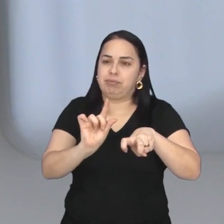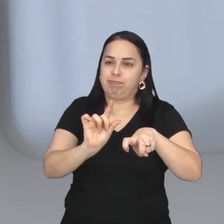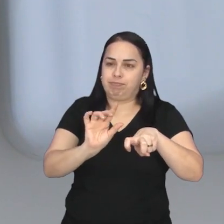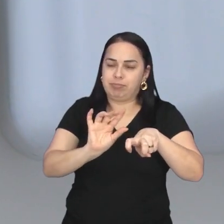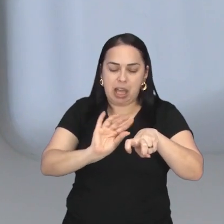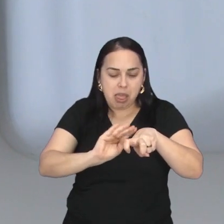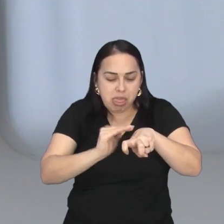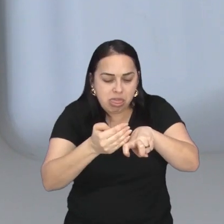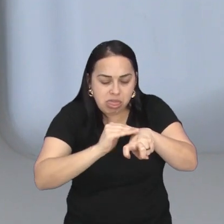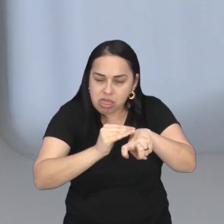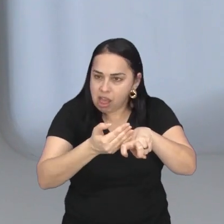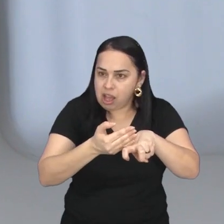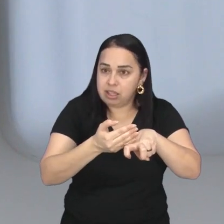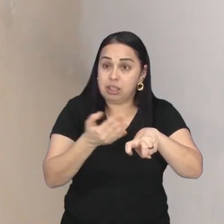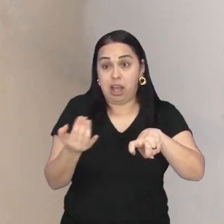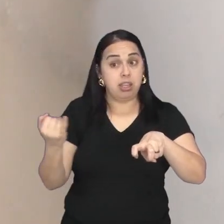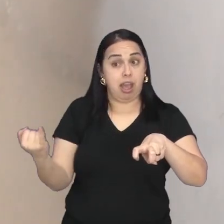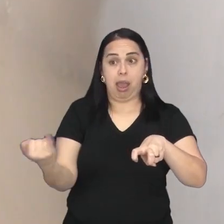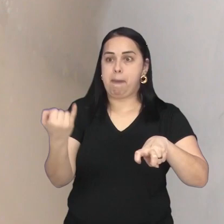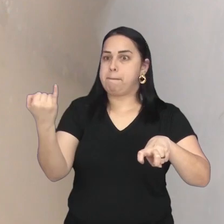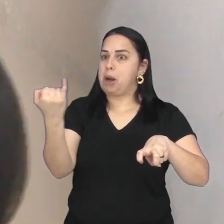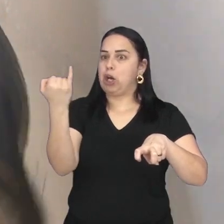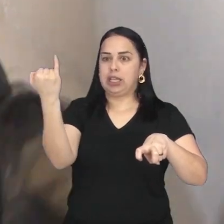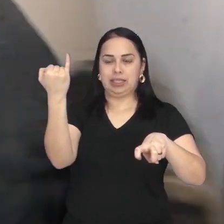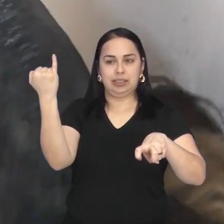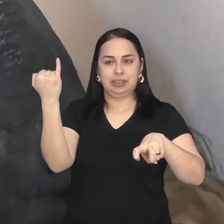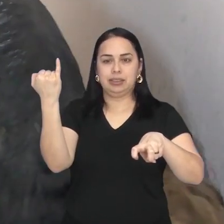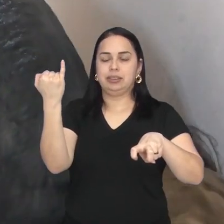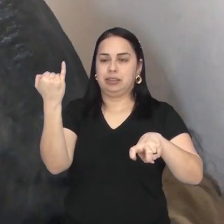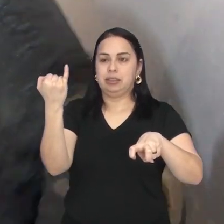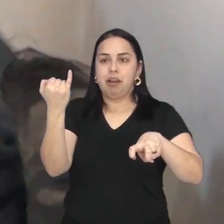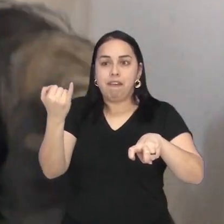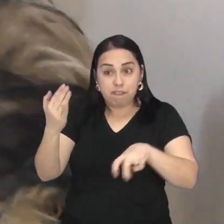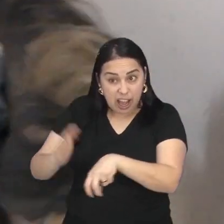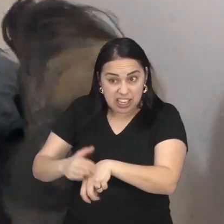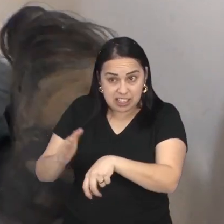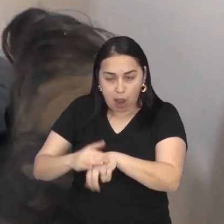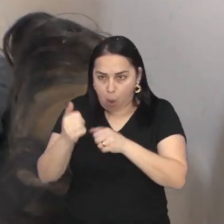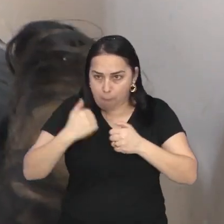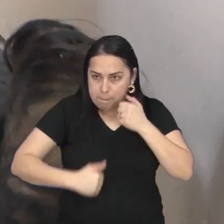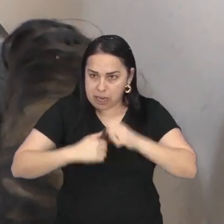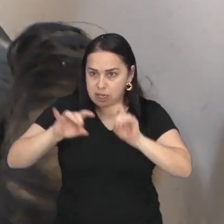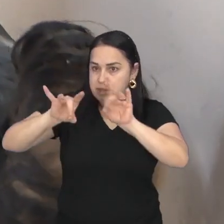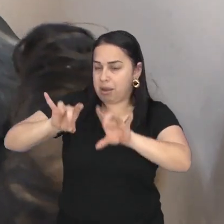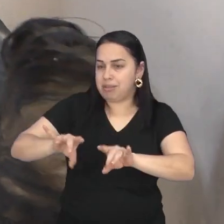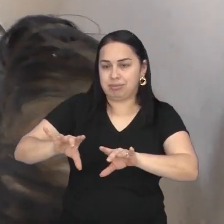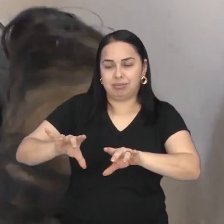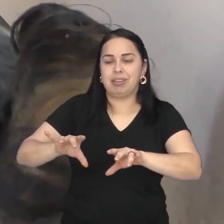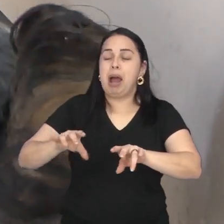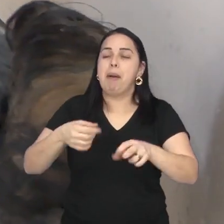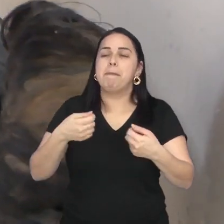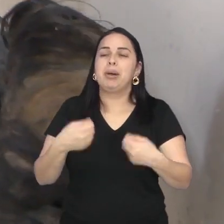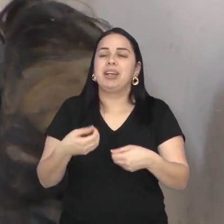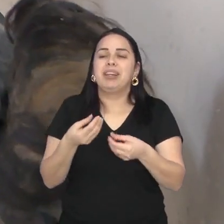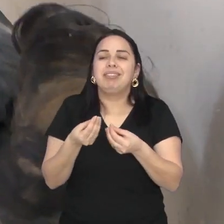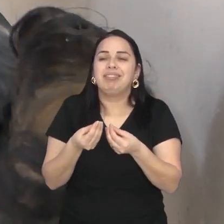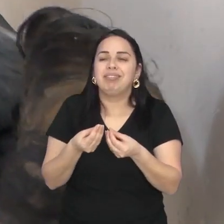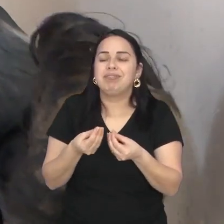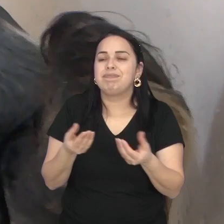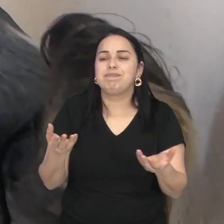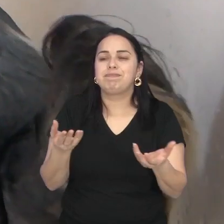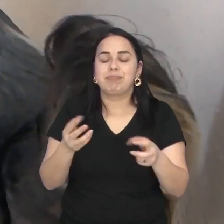cascas e esse foi essencial a inclusão desse serviço aqui no nosso Pet